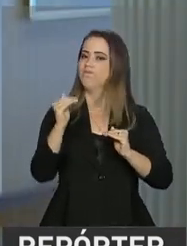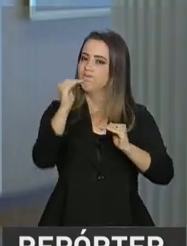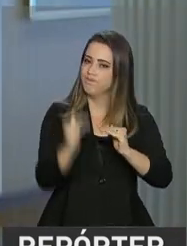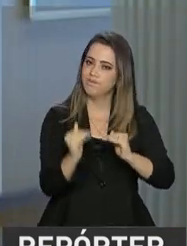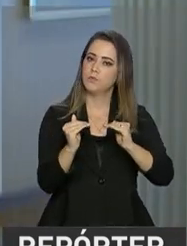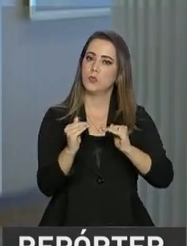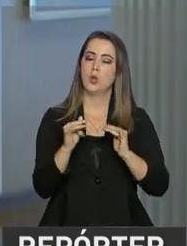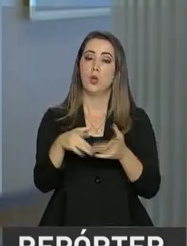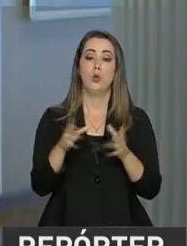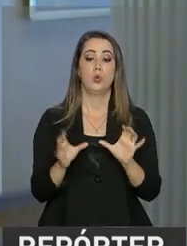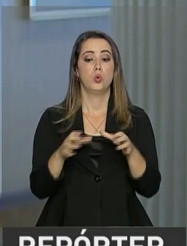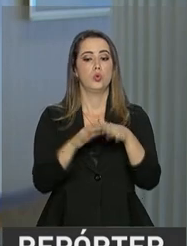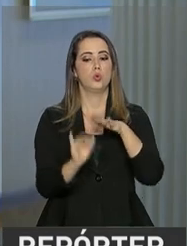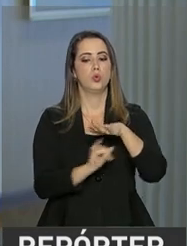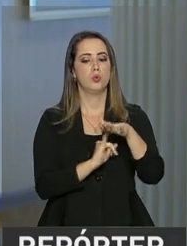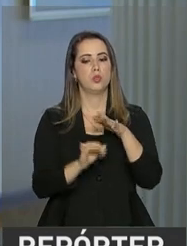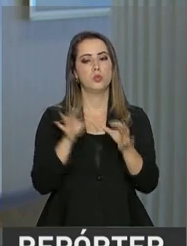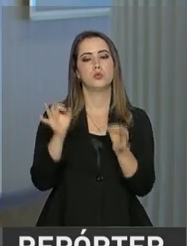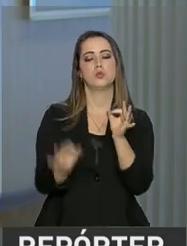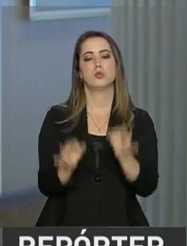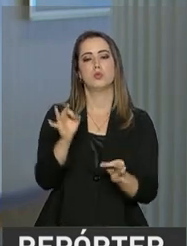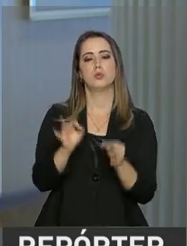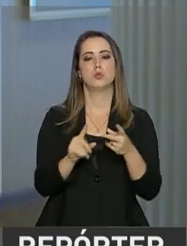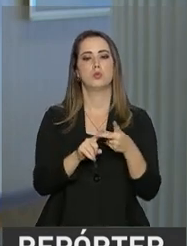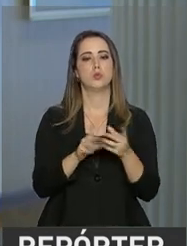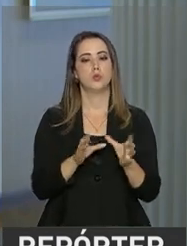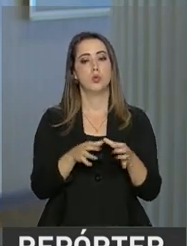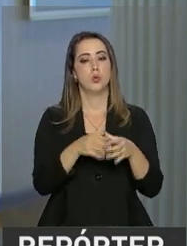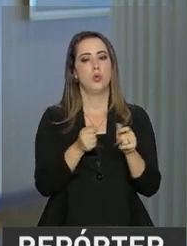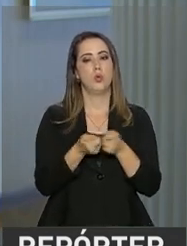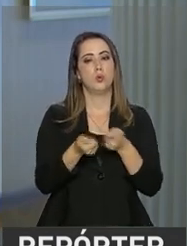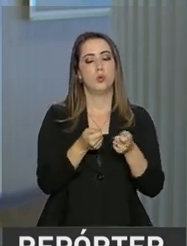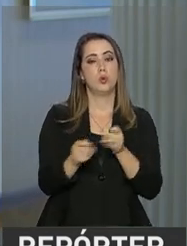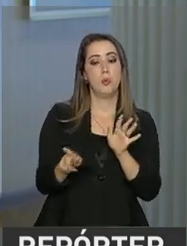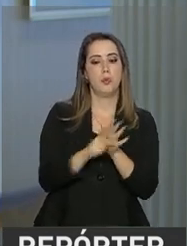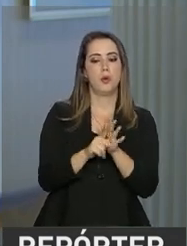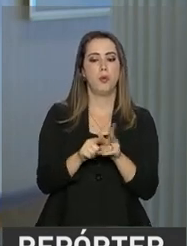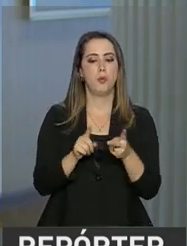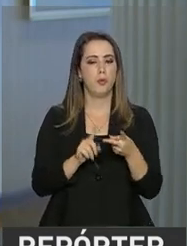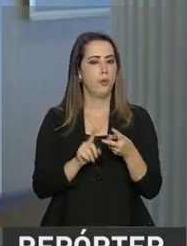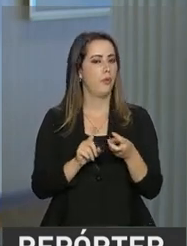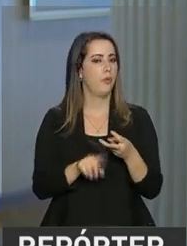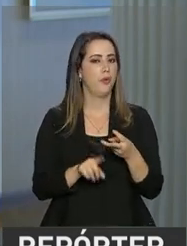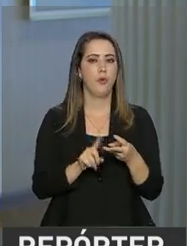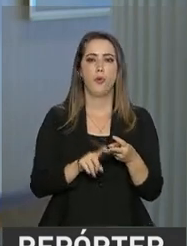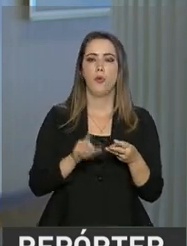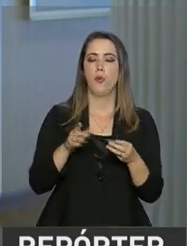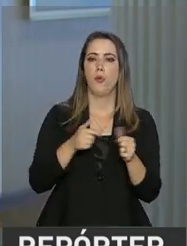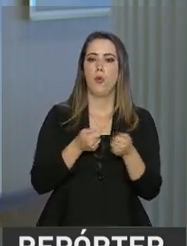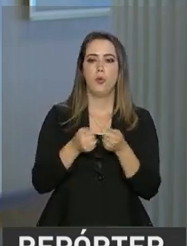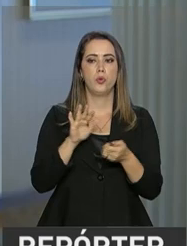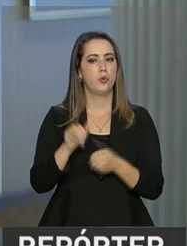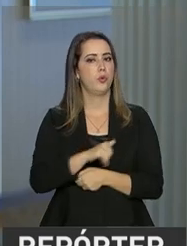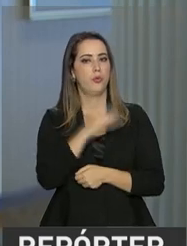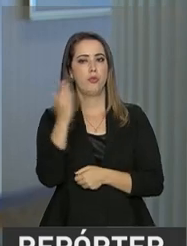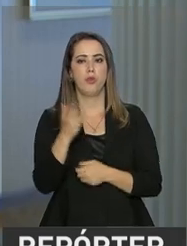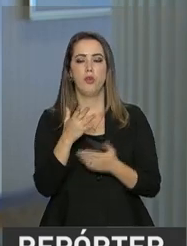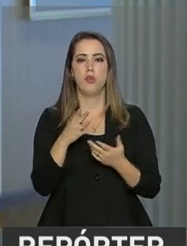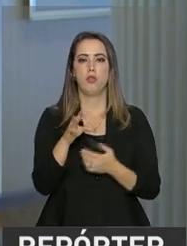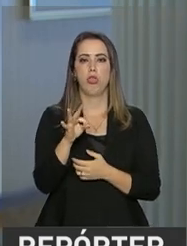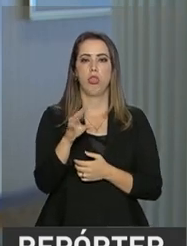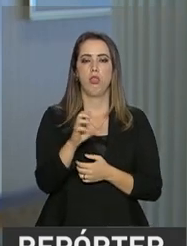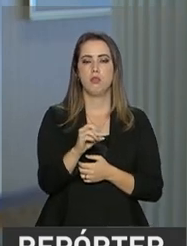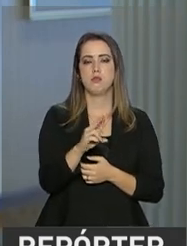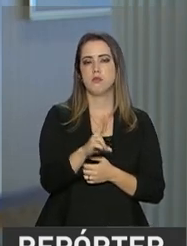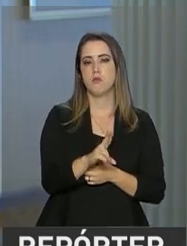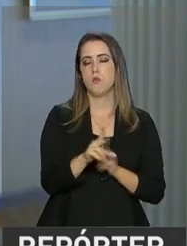instituições judiciárias, dos órgãos de controle interno, dos órgãos de controle externos, como os tribunais de contas, e